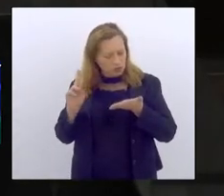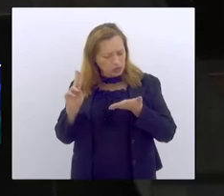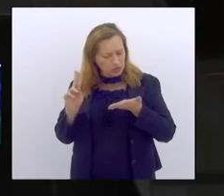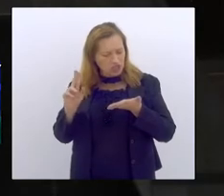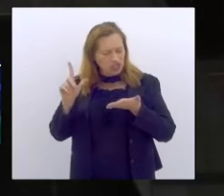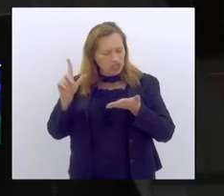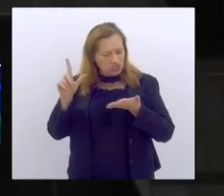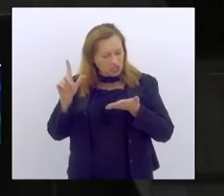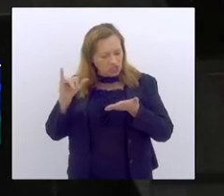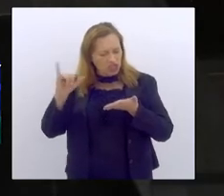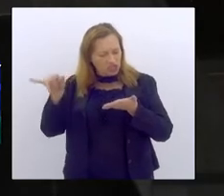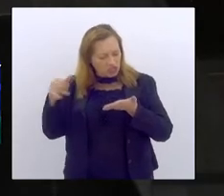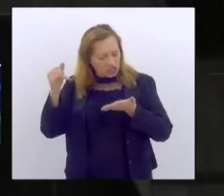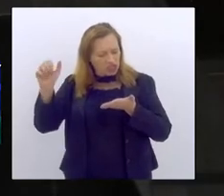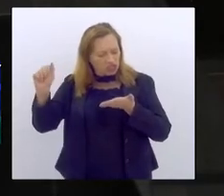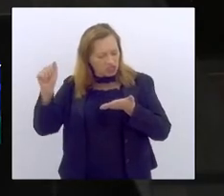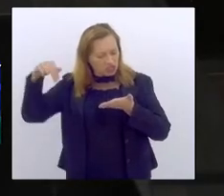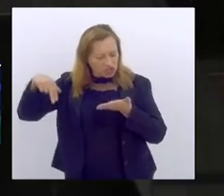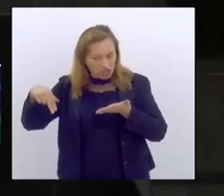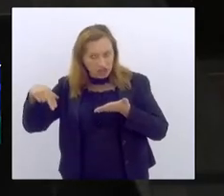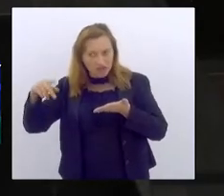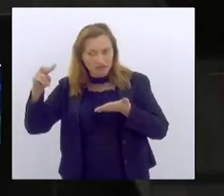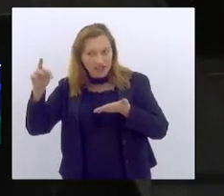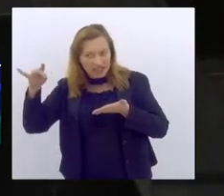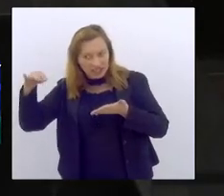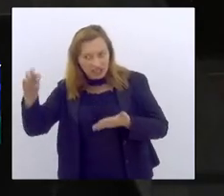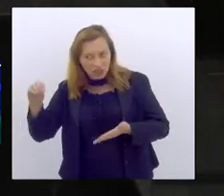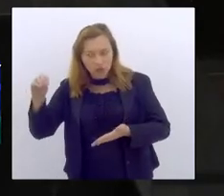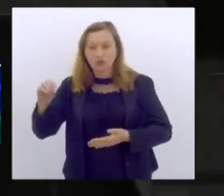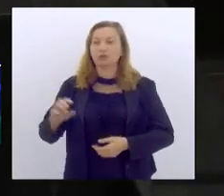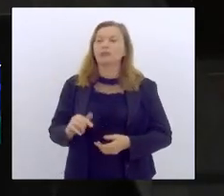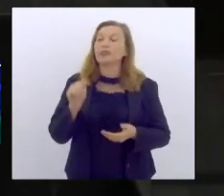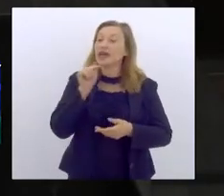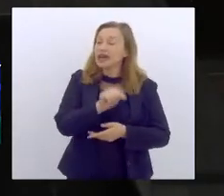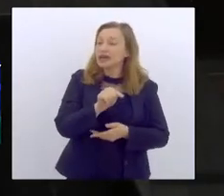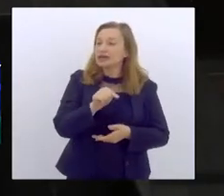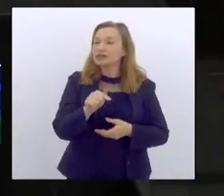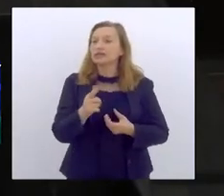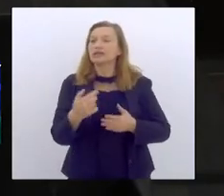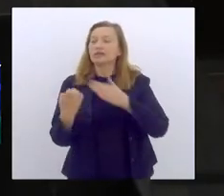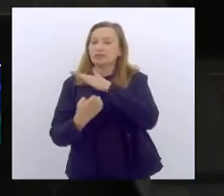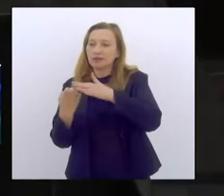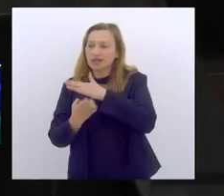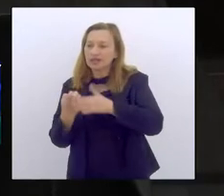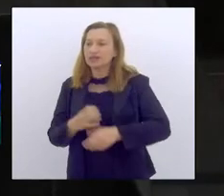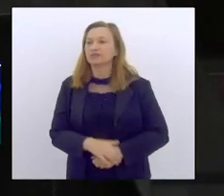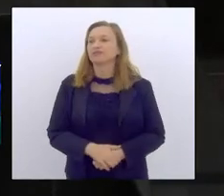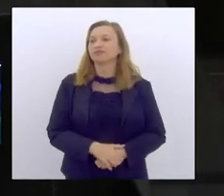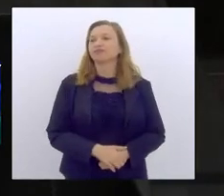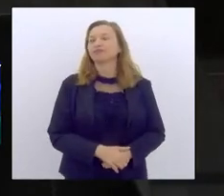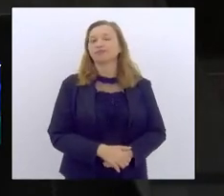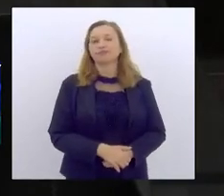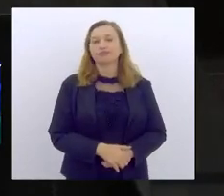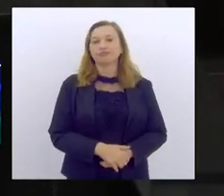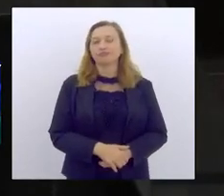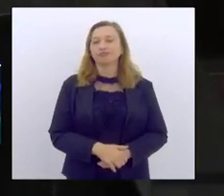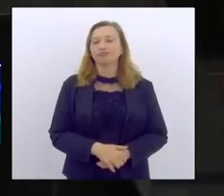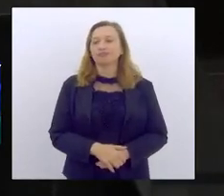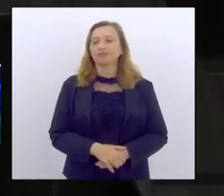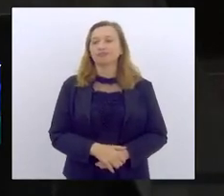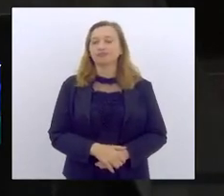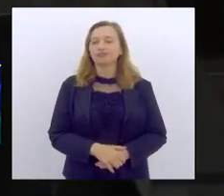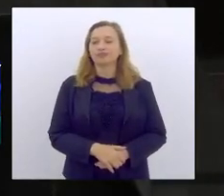Gean Valente nome aqui essa essa concessionária tem Tratado de maneira